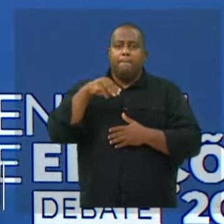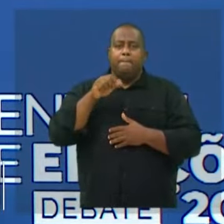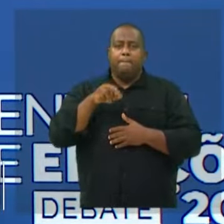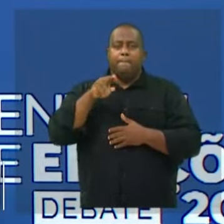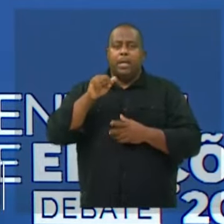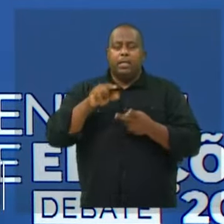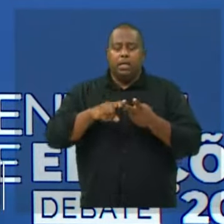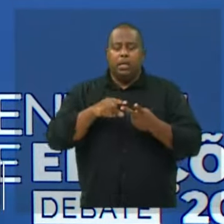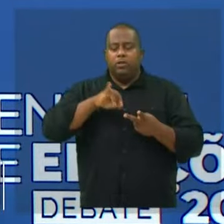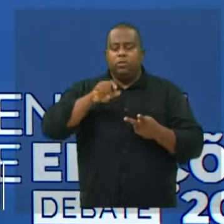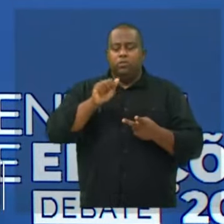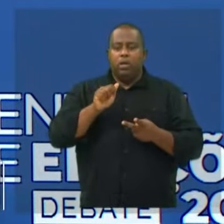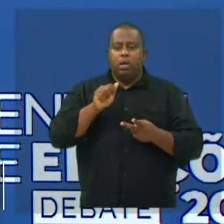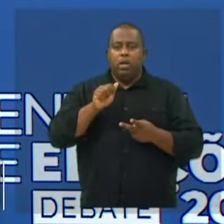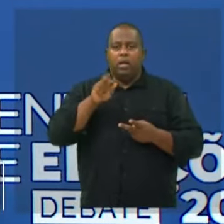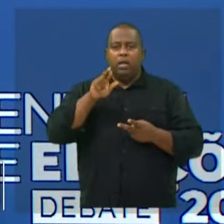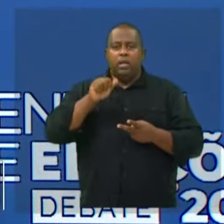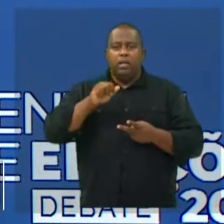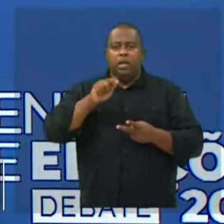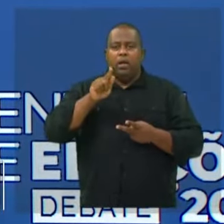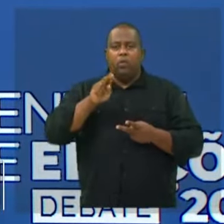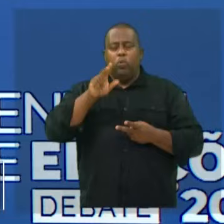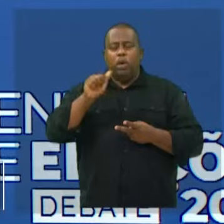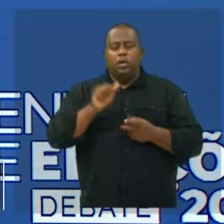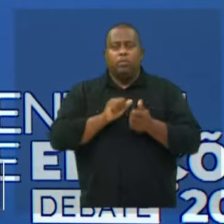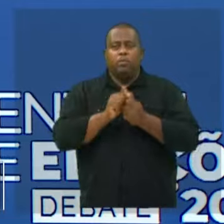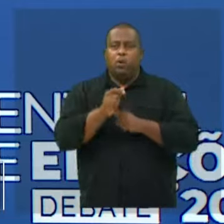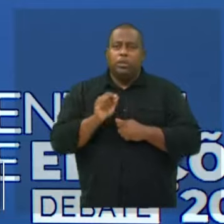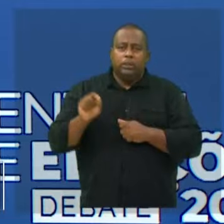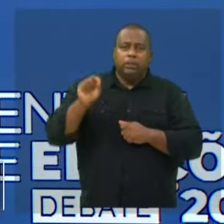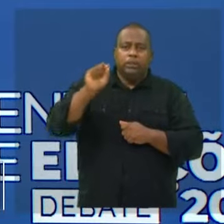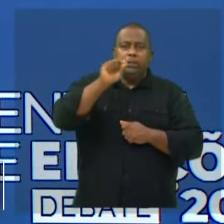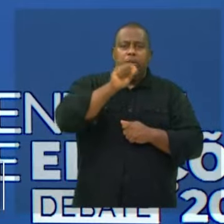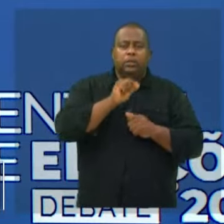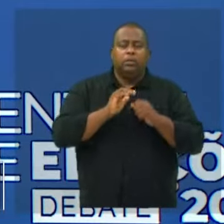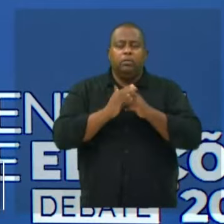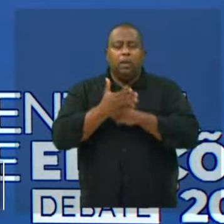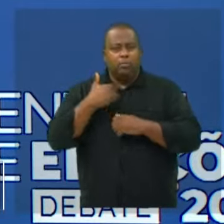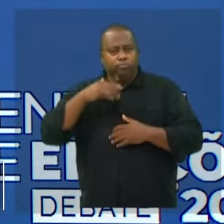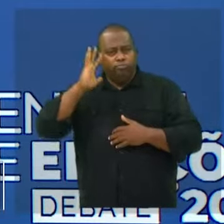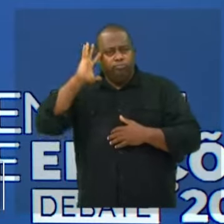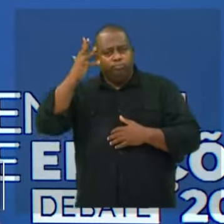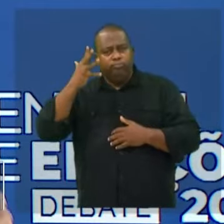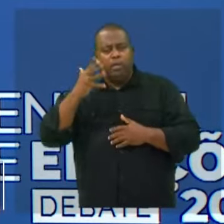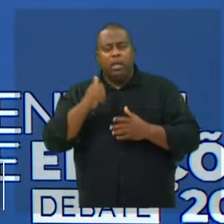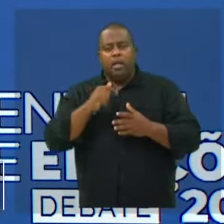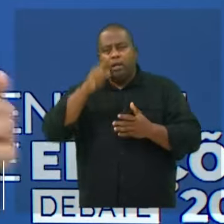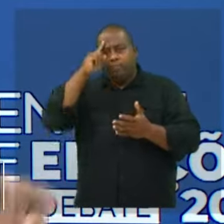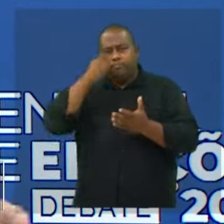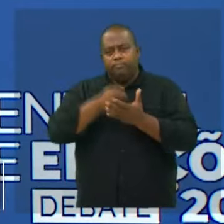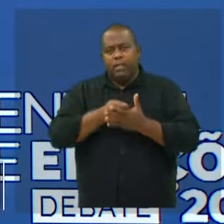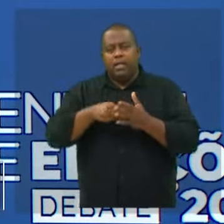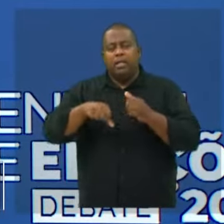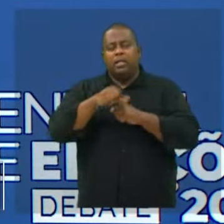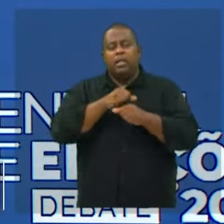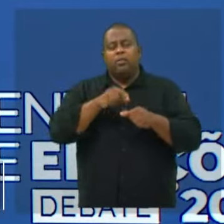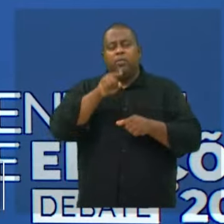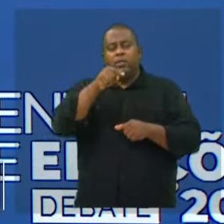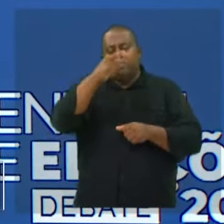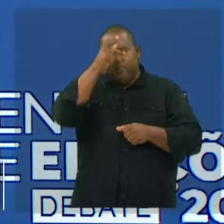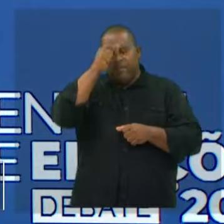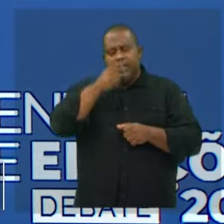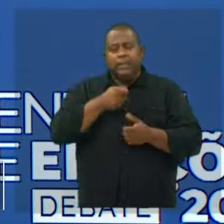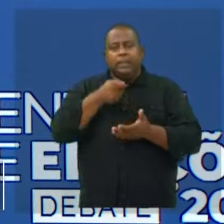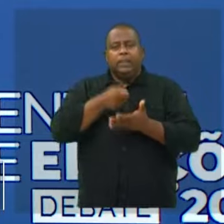Jaraguá da população Nós levamos esporte para todos os bairros e tinha que tomar essa decisão o senhor foi um prefeito populista investi